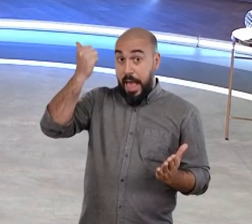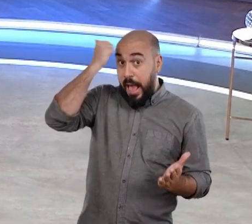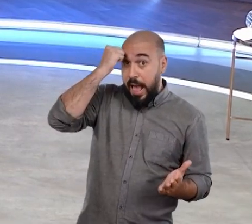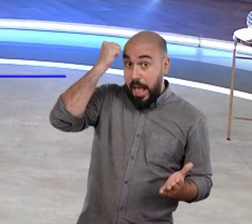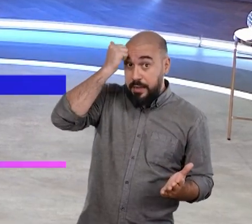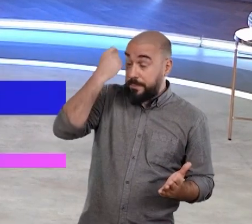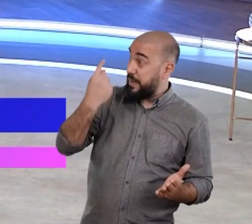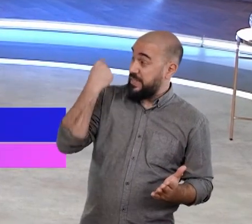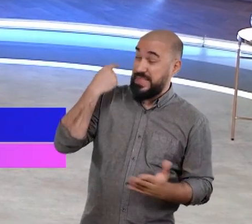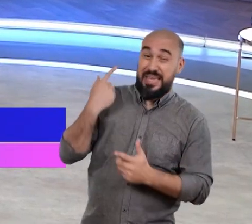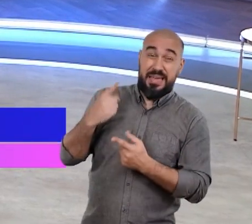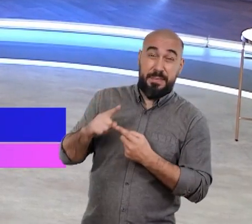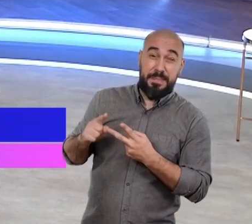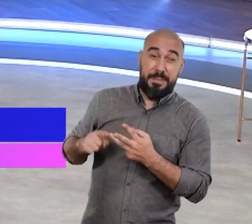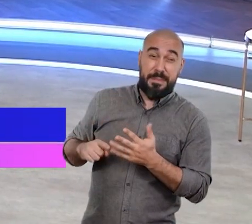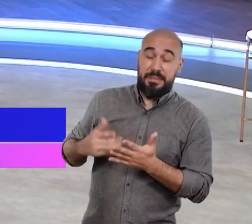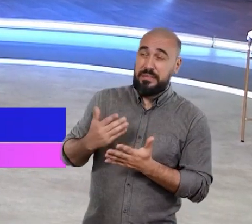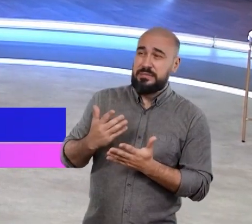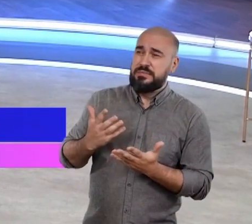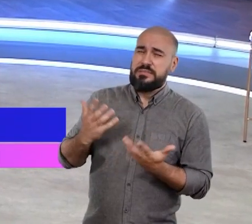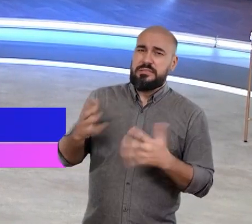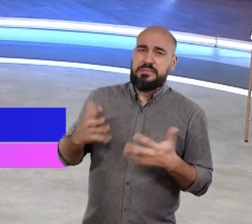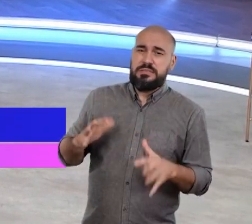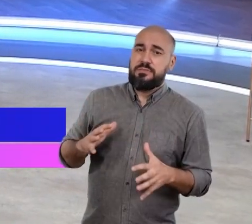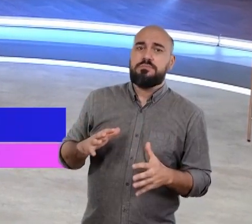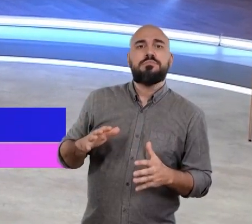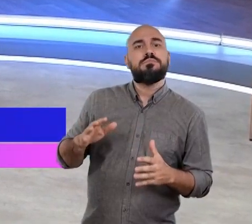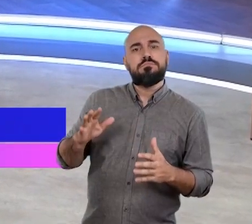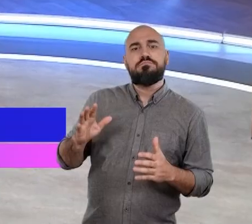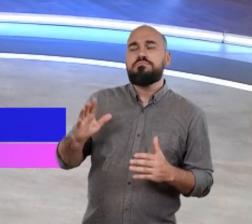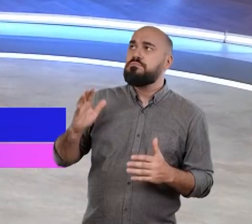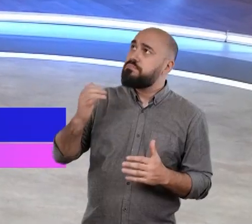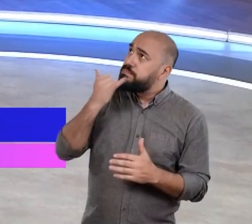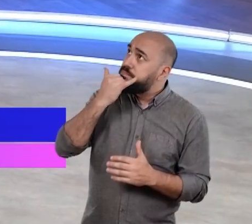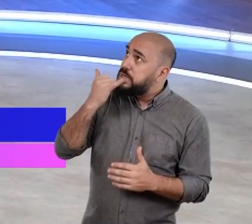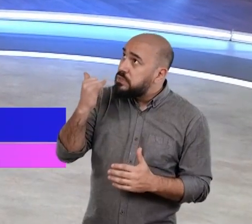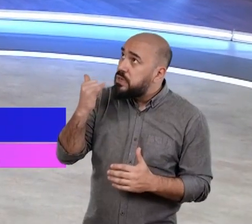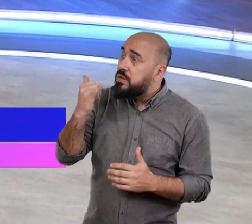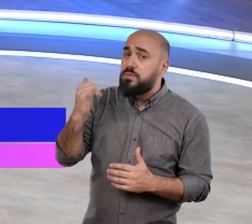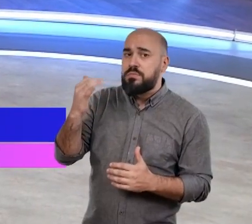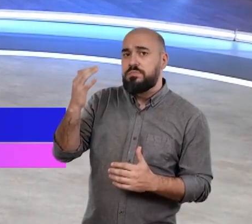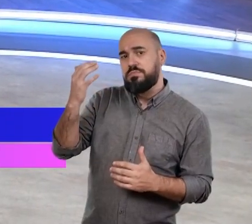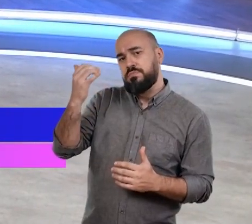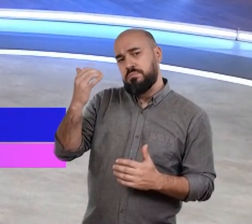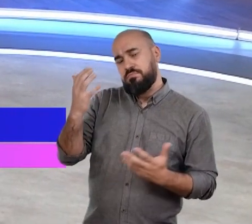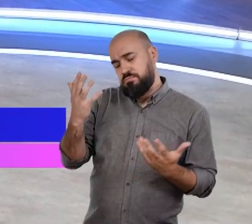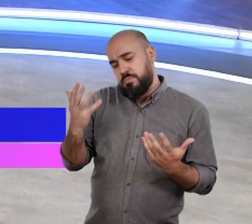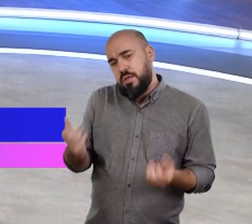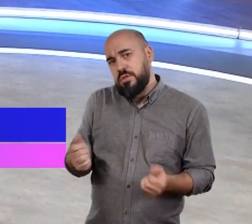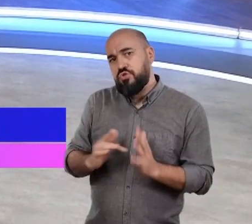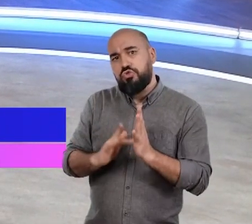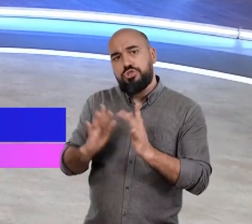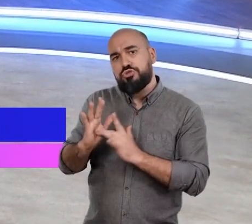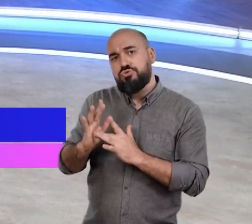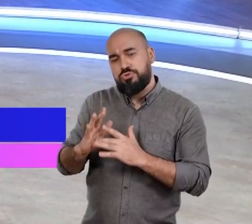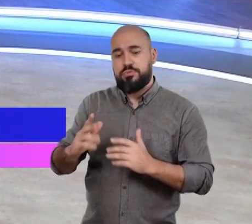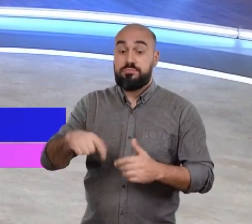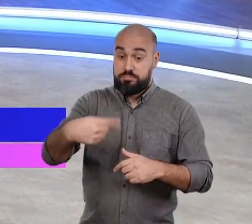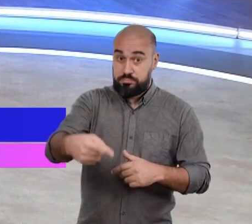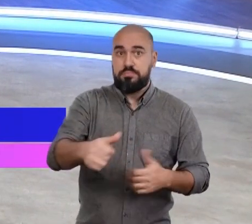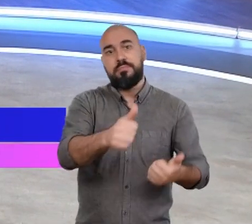convite é: procure a Igreja Adventista do Sétimo Dia mais perto da sua casa.